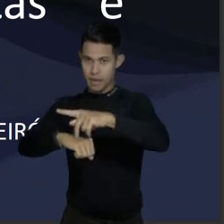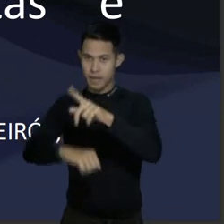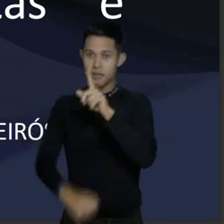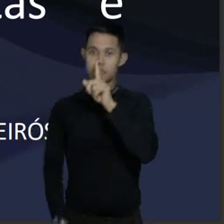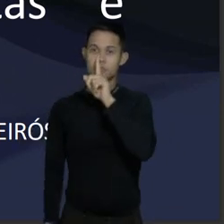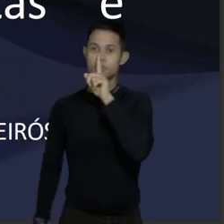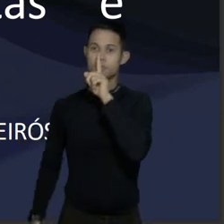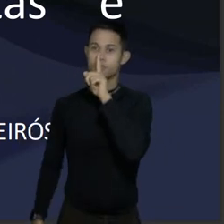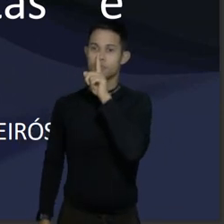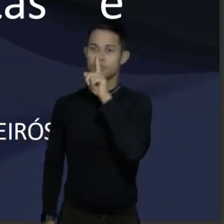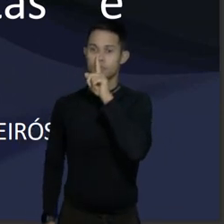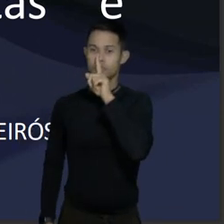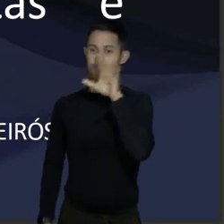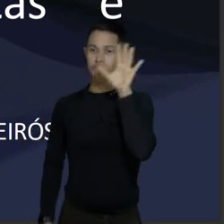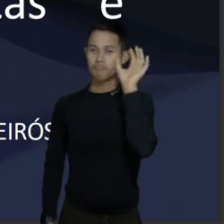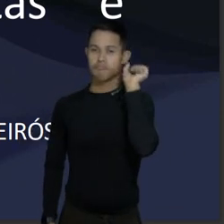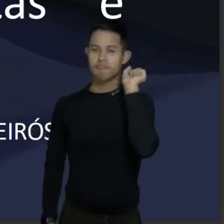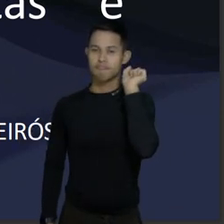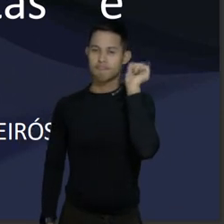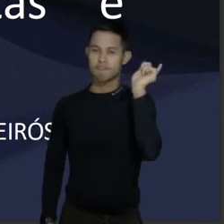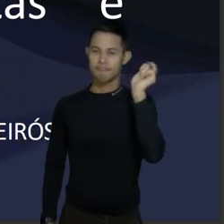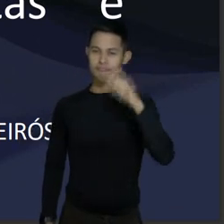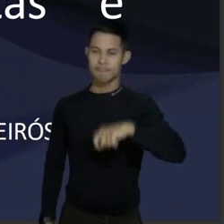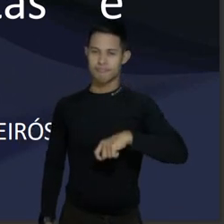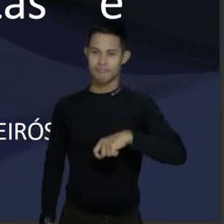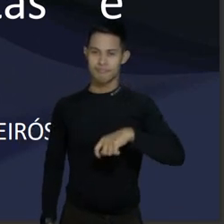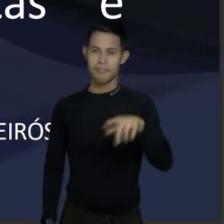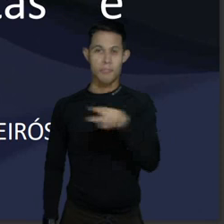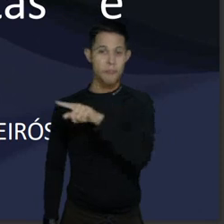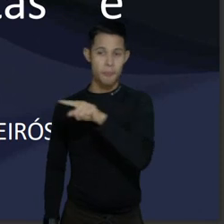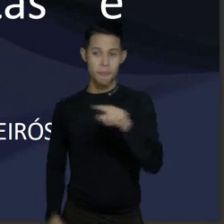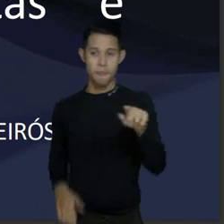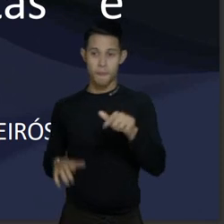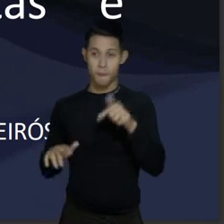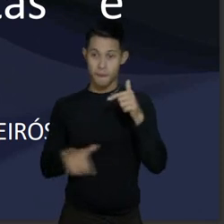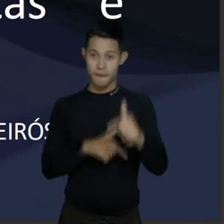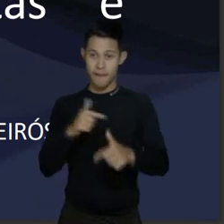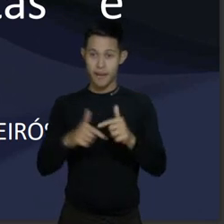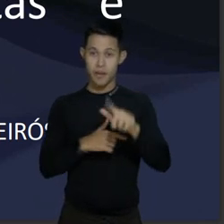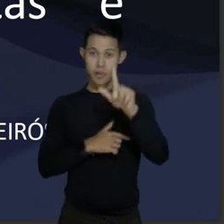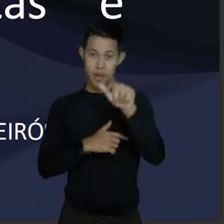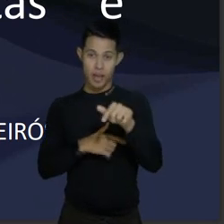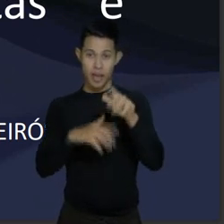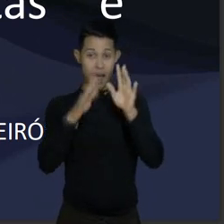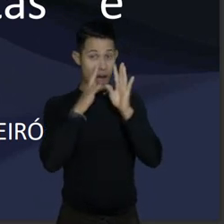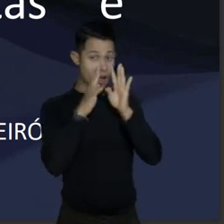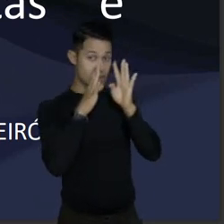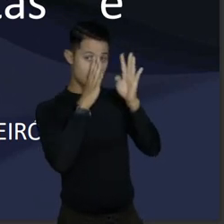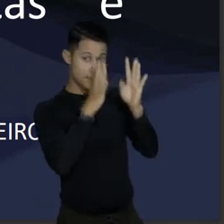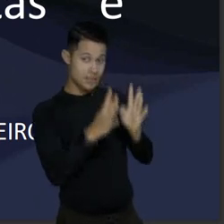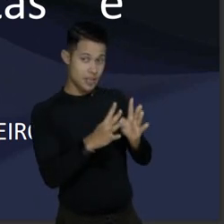Pedras esse trabalho que a gente faz é escutar mães